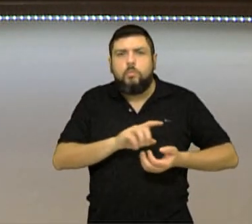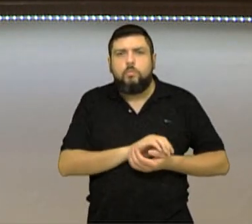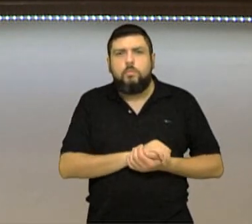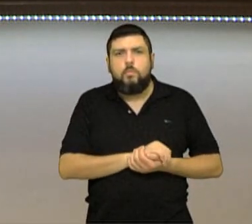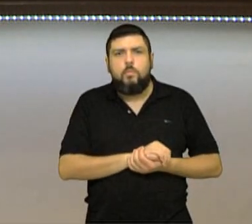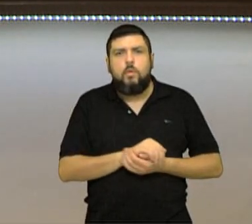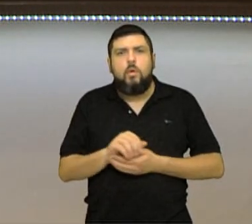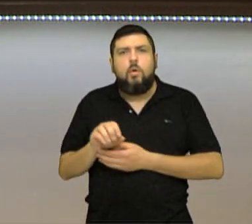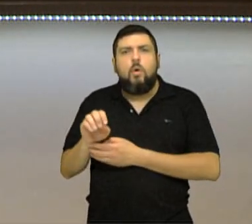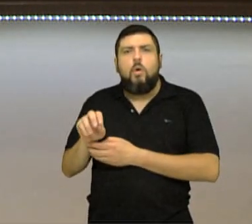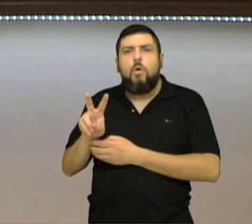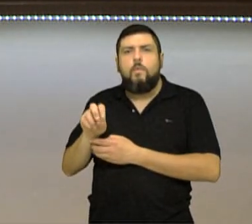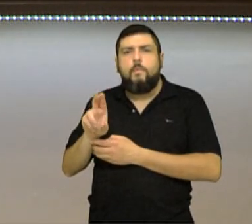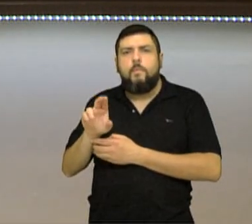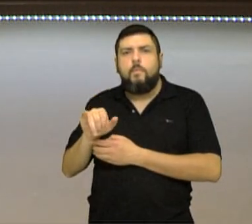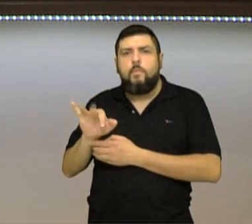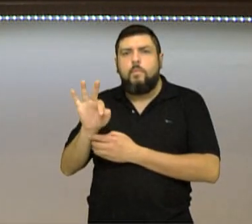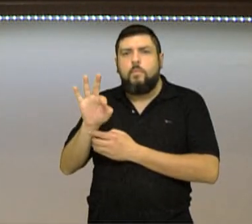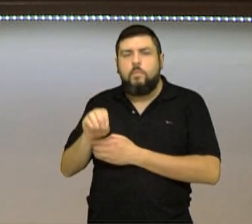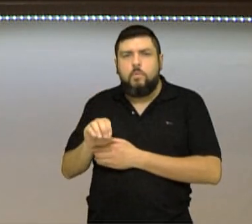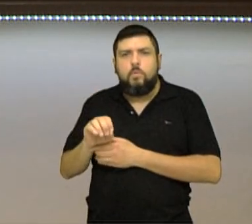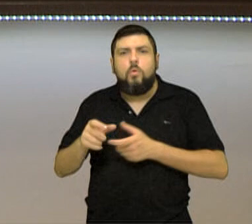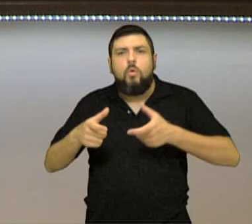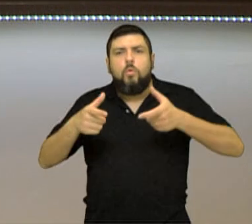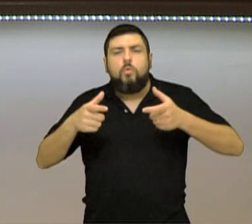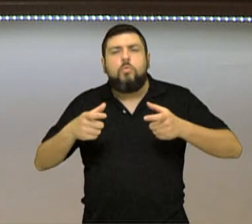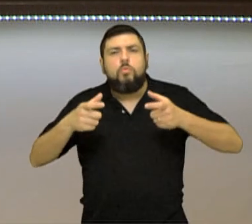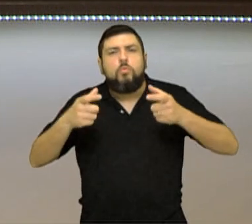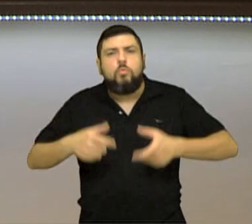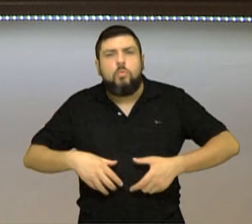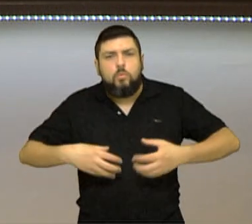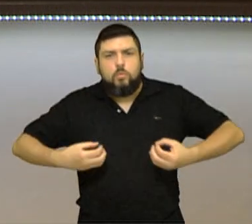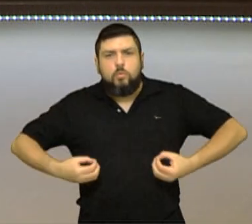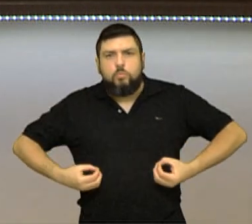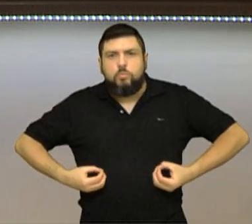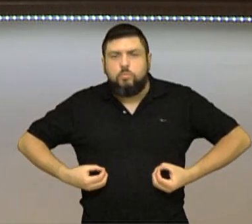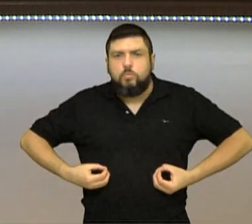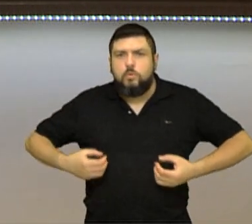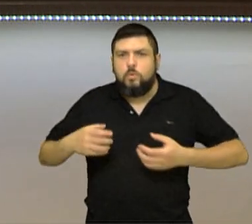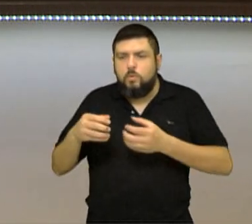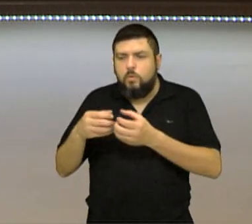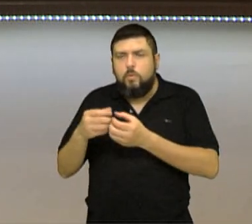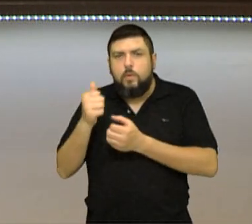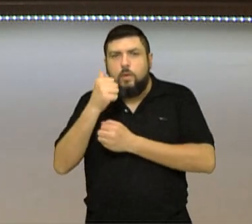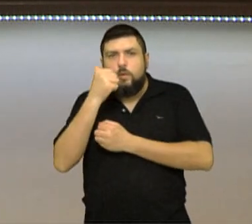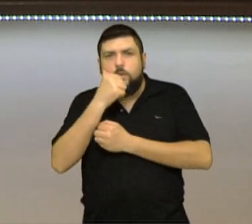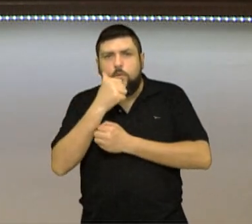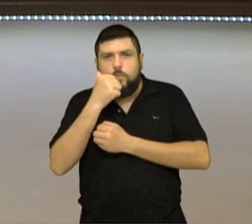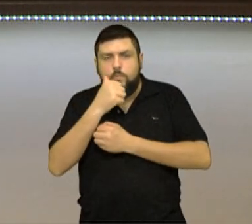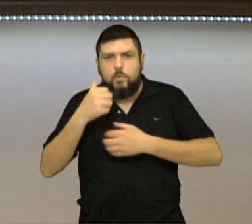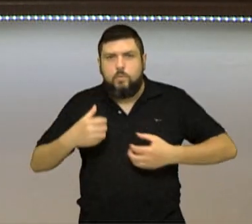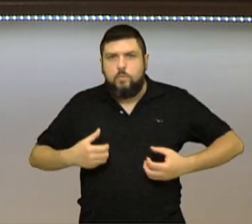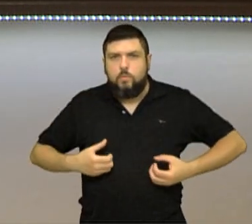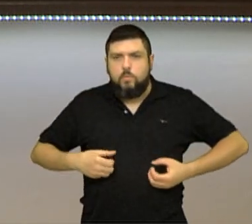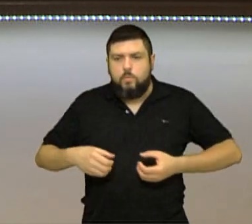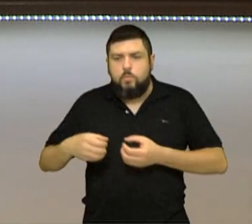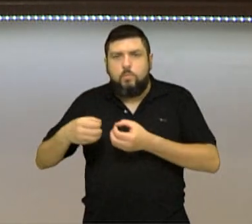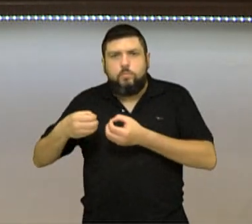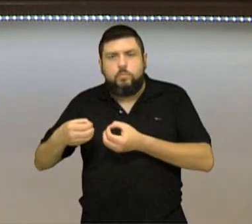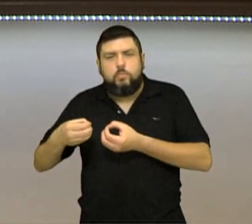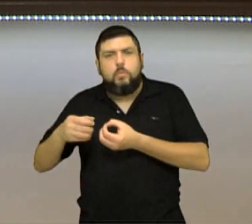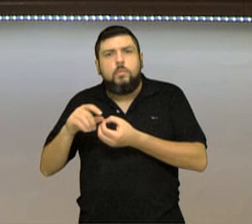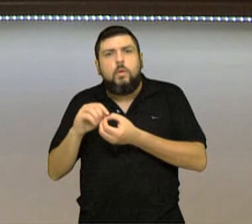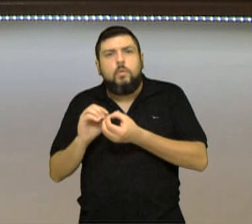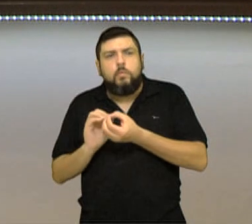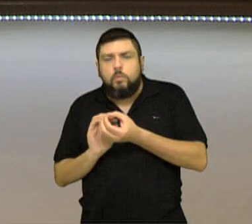por um processo também chamado ovulogênese, oogênese, ovogênese, né? Conforme o autor e tudo